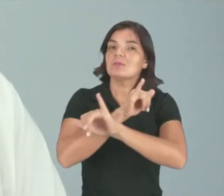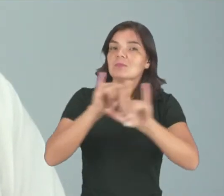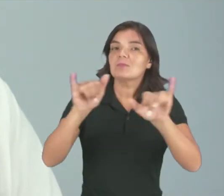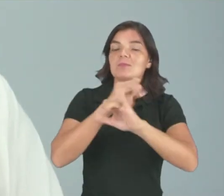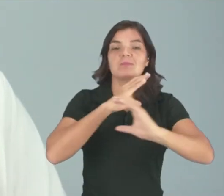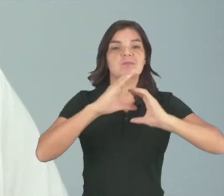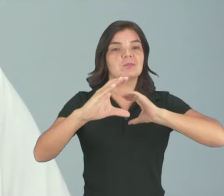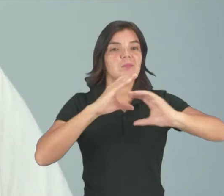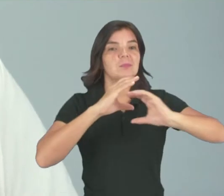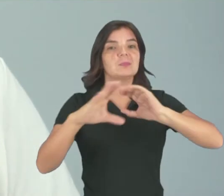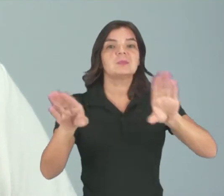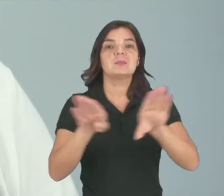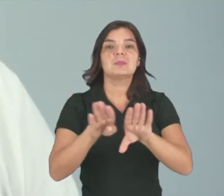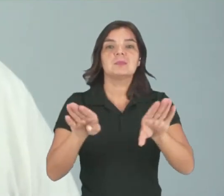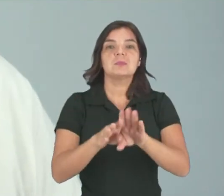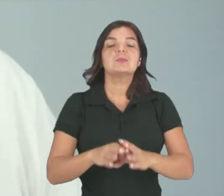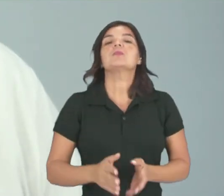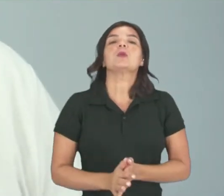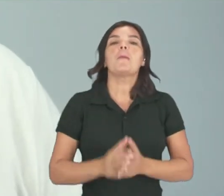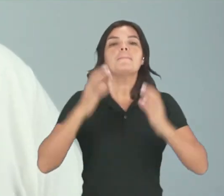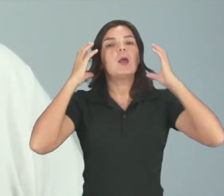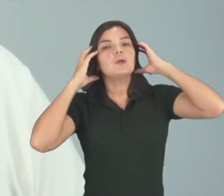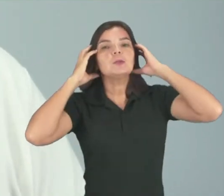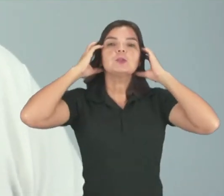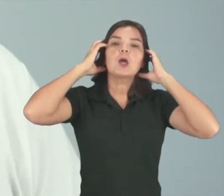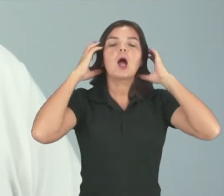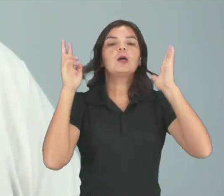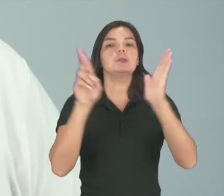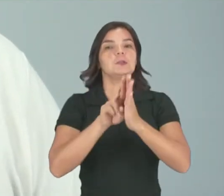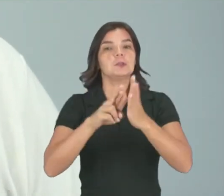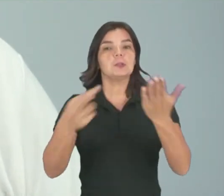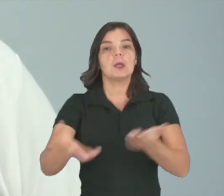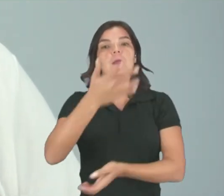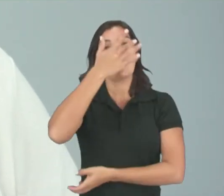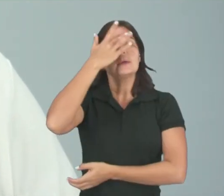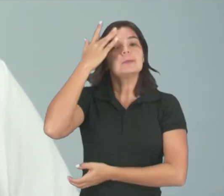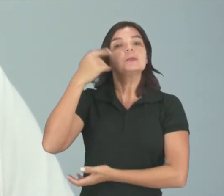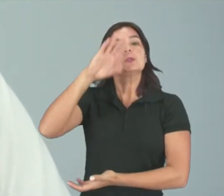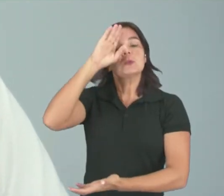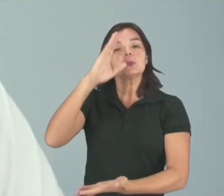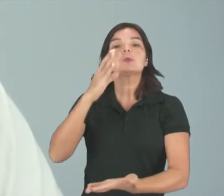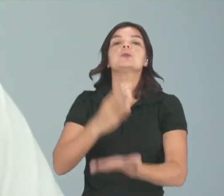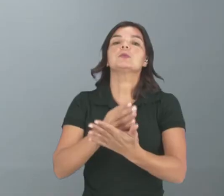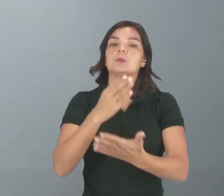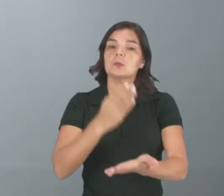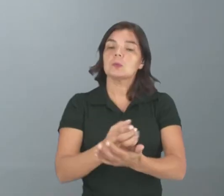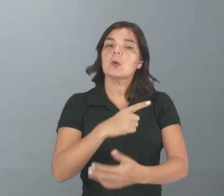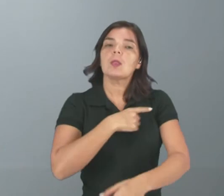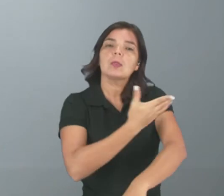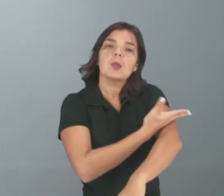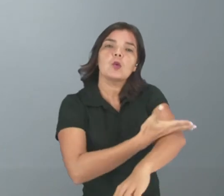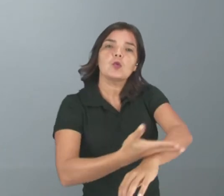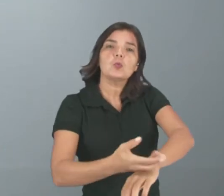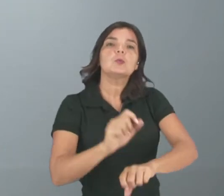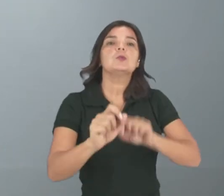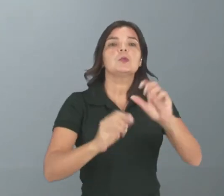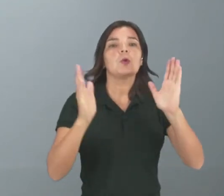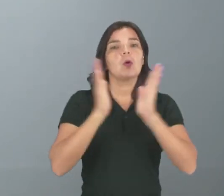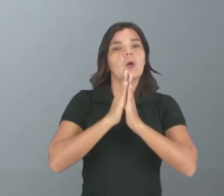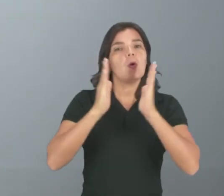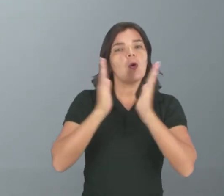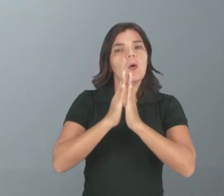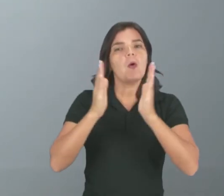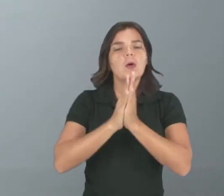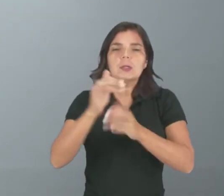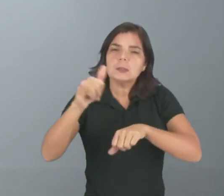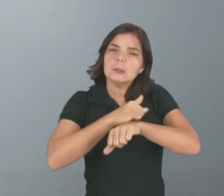de comunicação, pelos rádios, pelas revistas, e as pessoas acreditam e elas têm o costume de estarem orando,